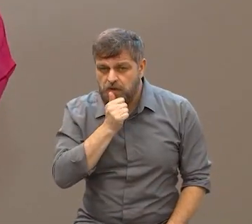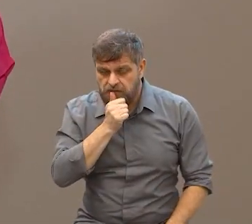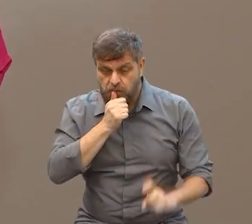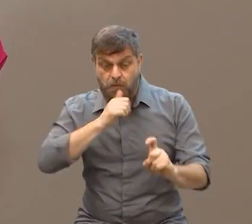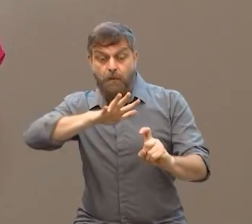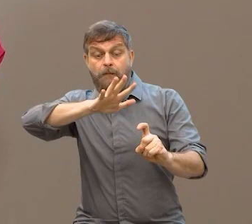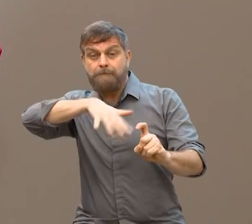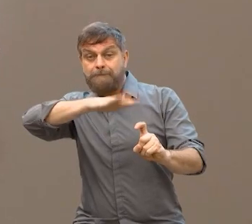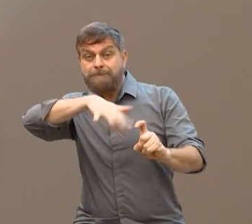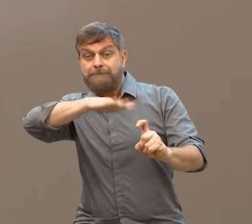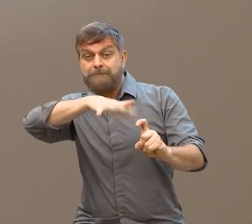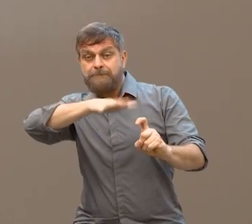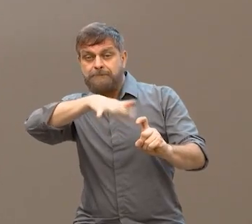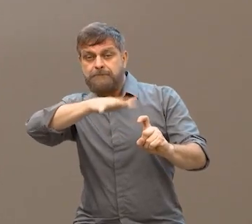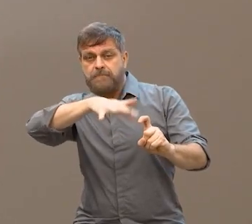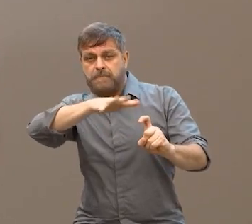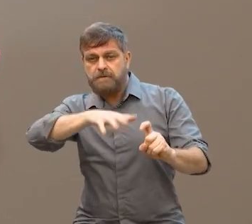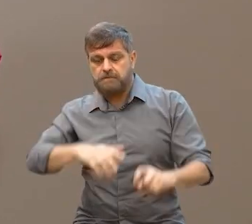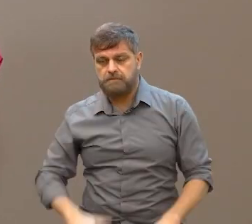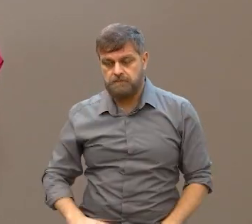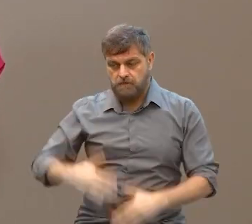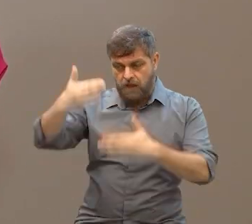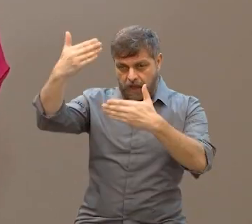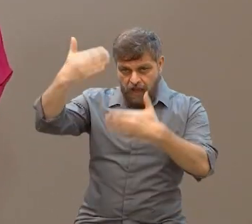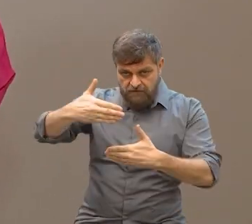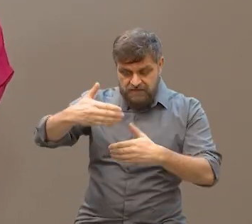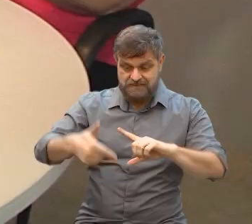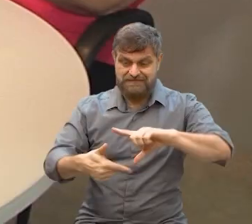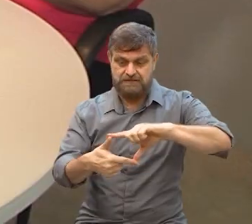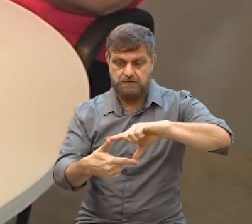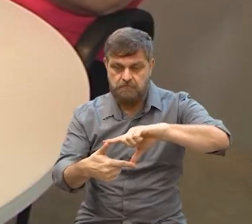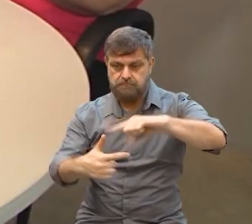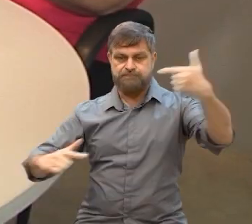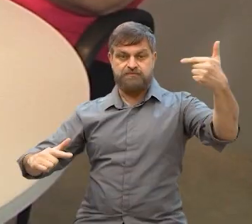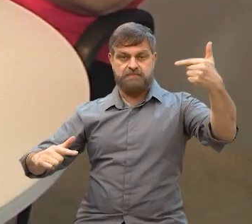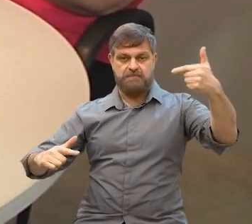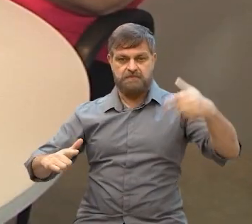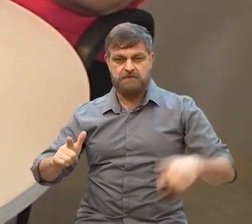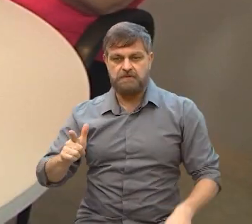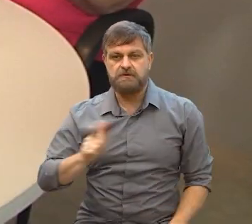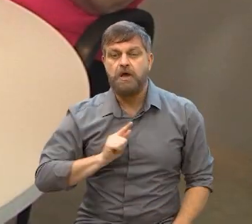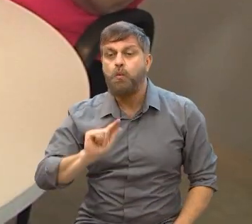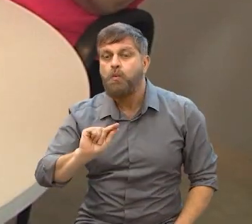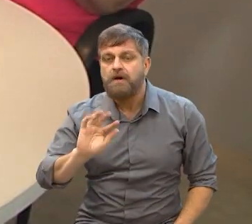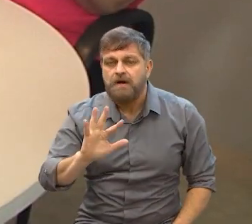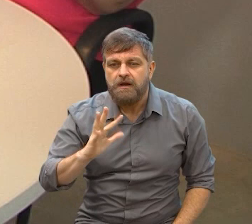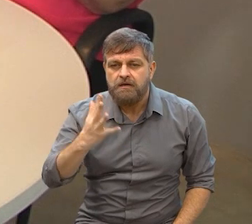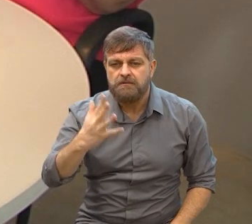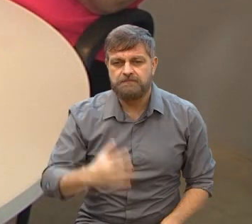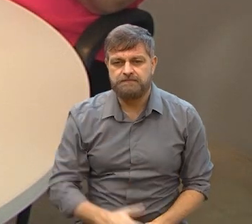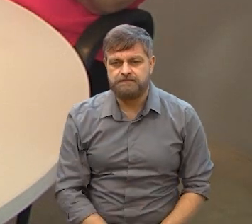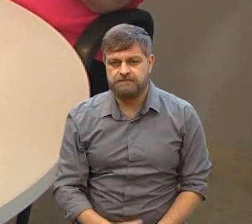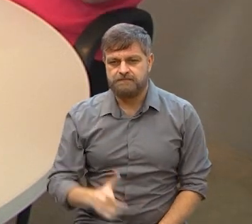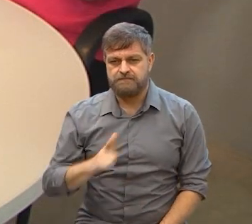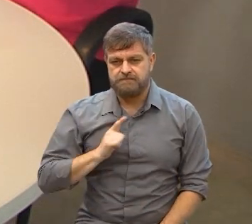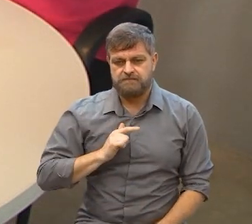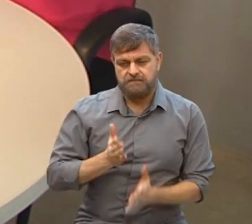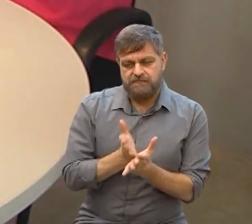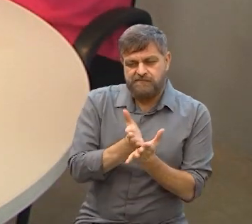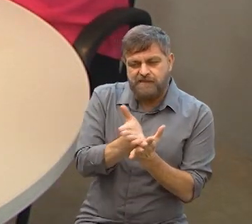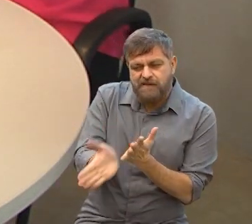mito que quando eu tiro a avaliação do tradicional, eu tô indo para